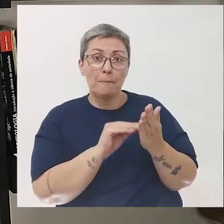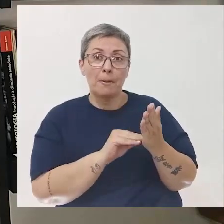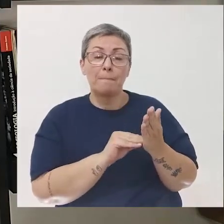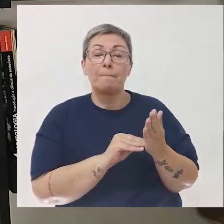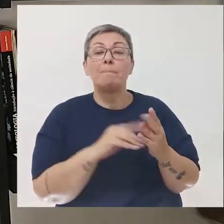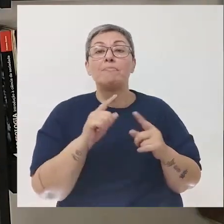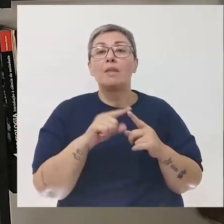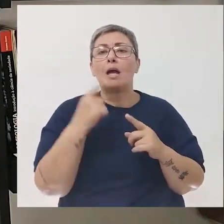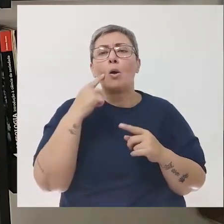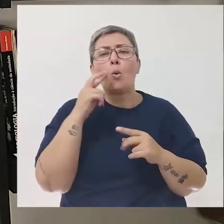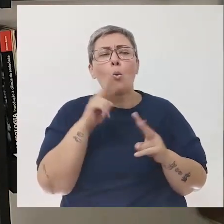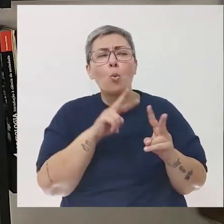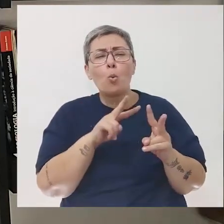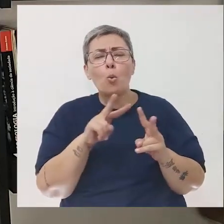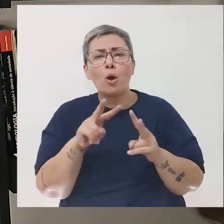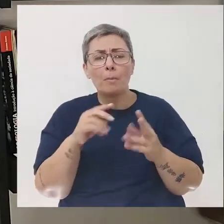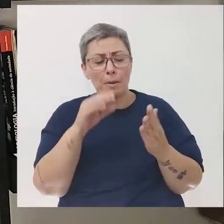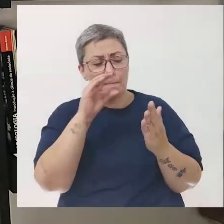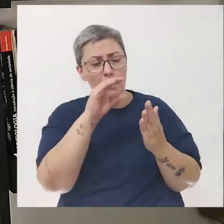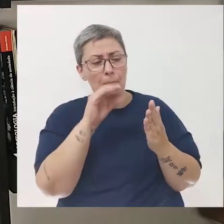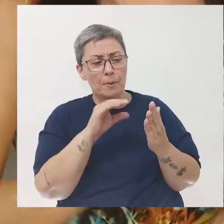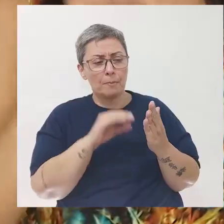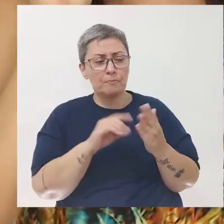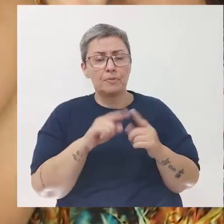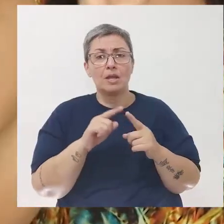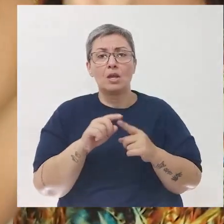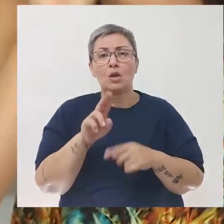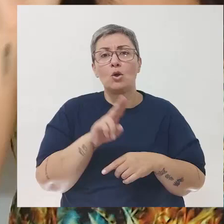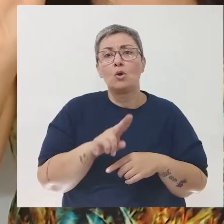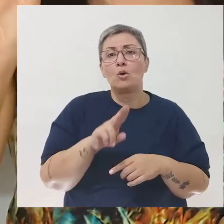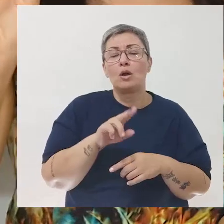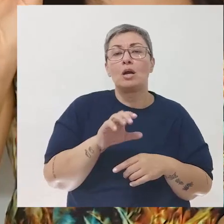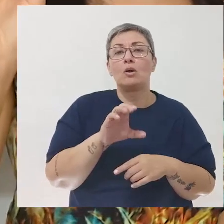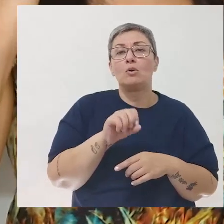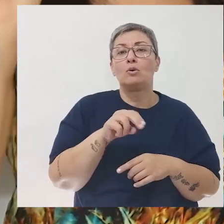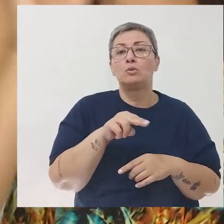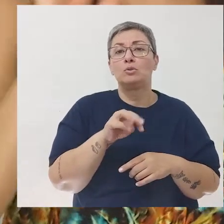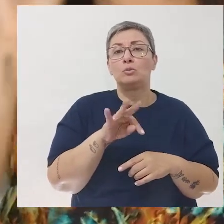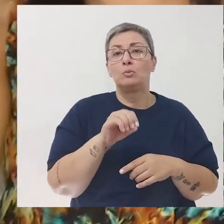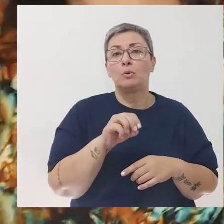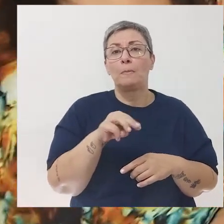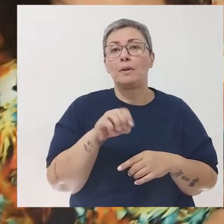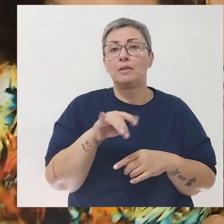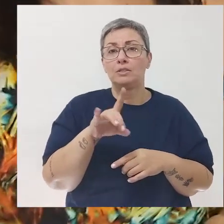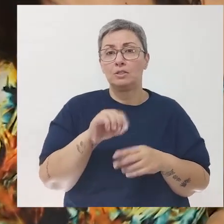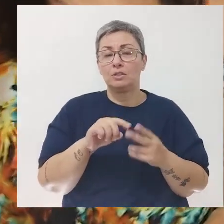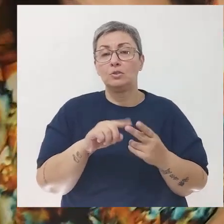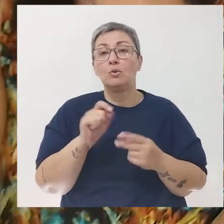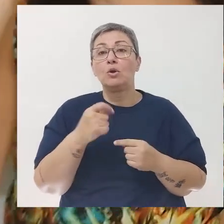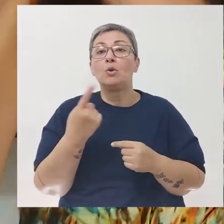registrem. Observem os campos, consumo medido e total a pagar.